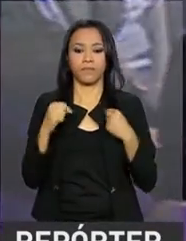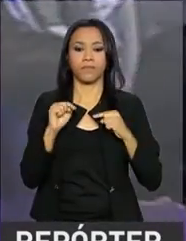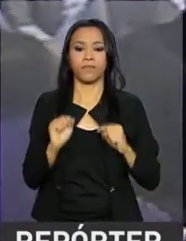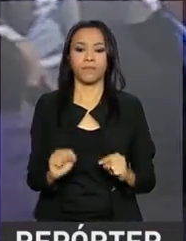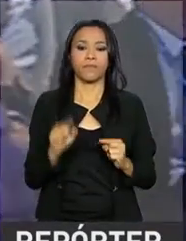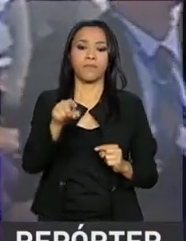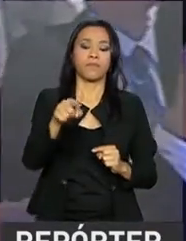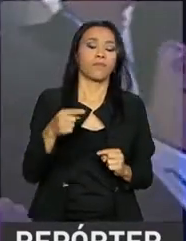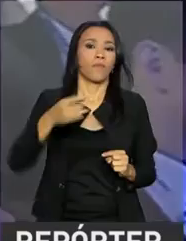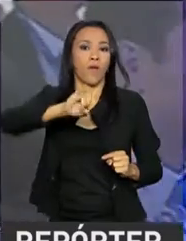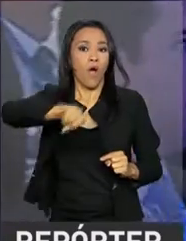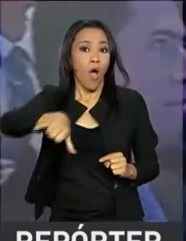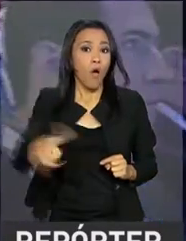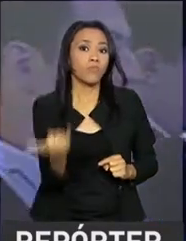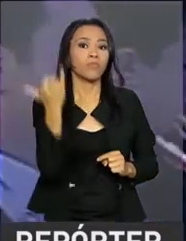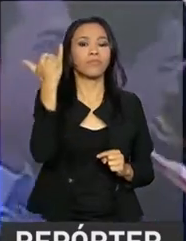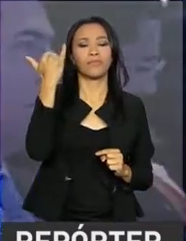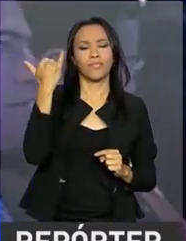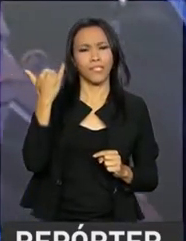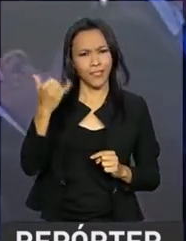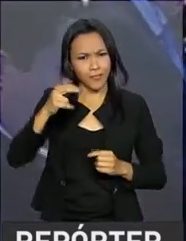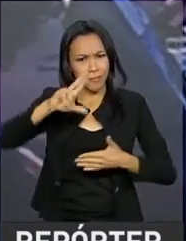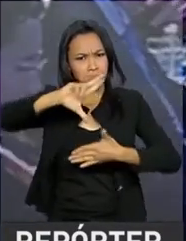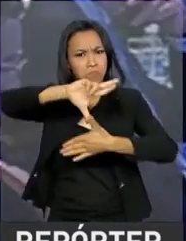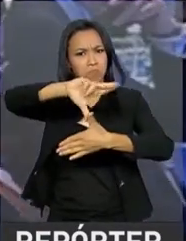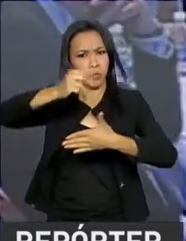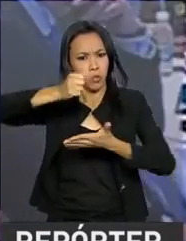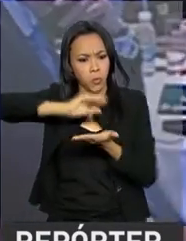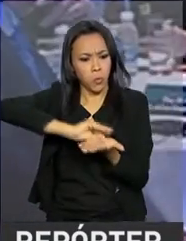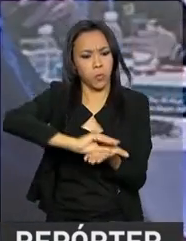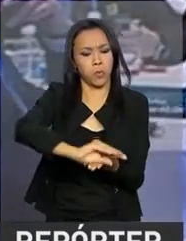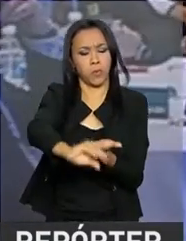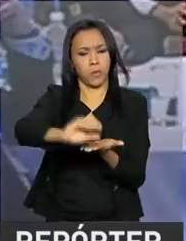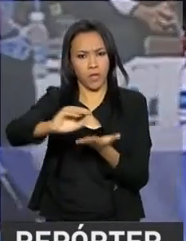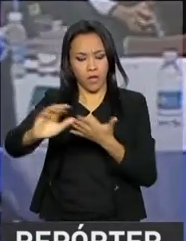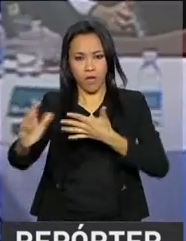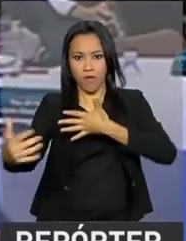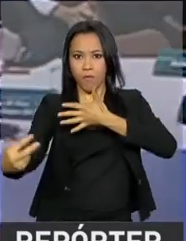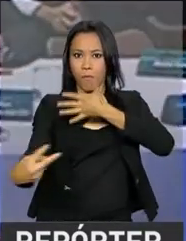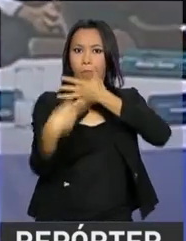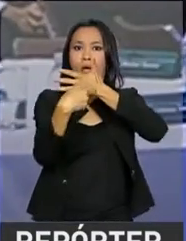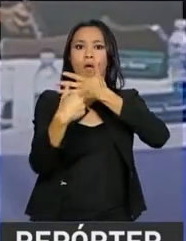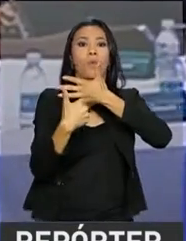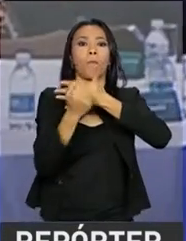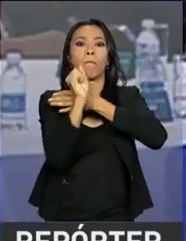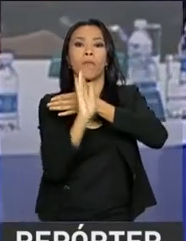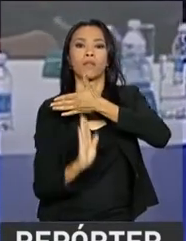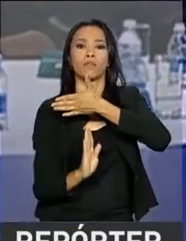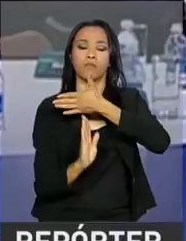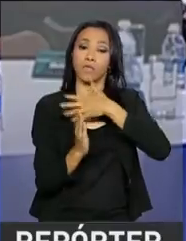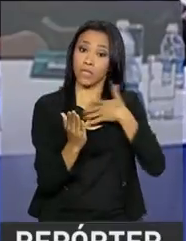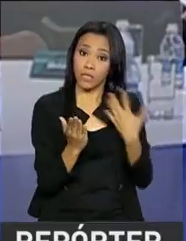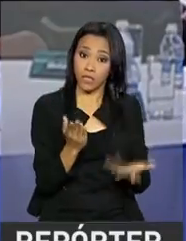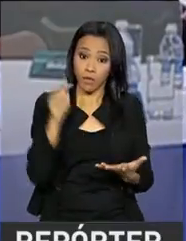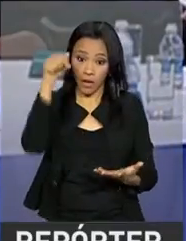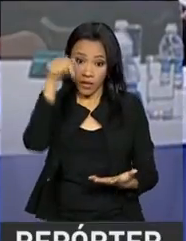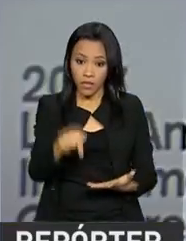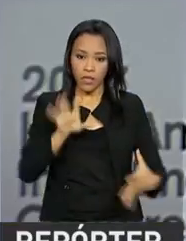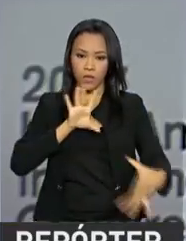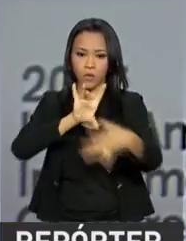oportunidades de investimentos na América Latina com destaque para o Brasil e por aqui com o atual cenário